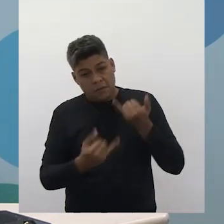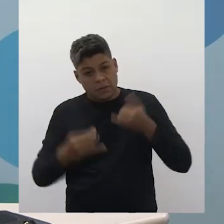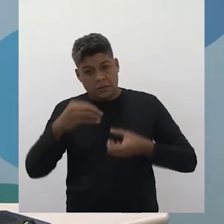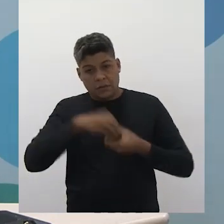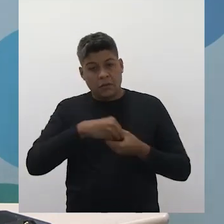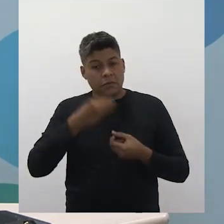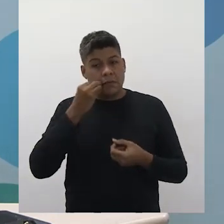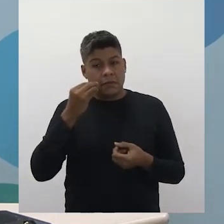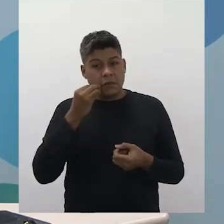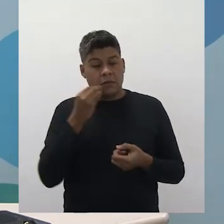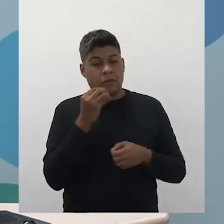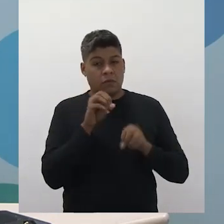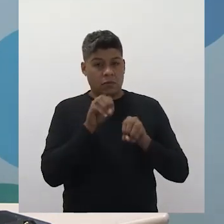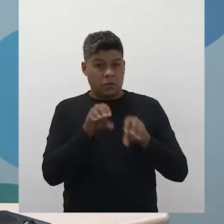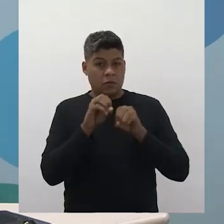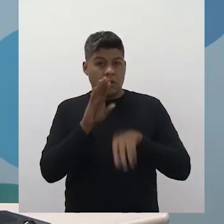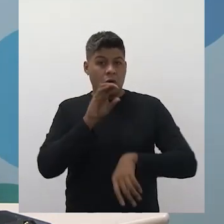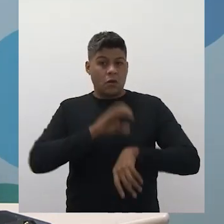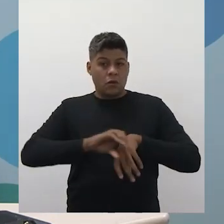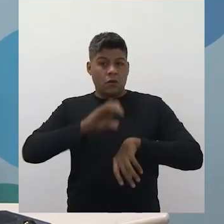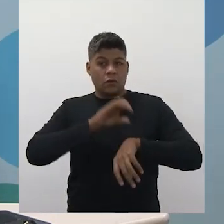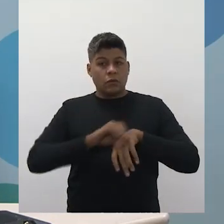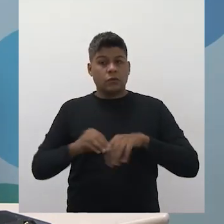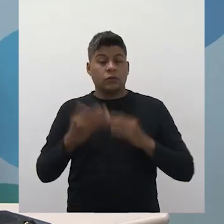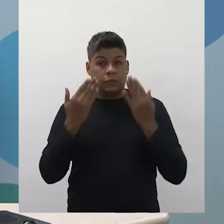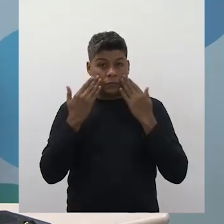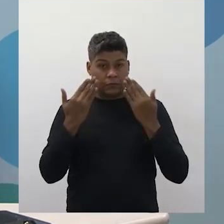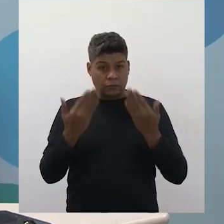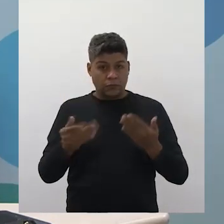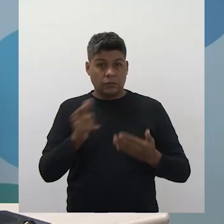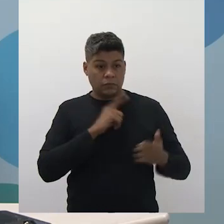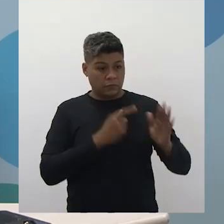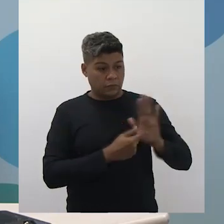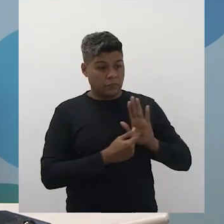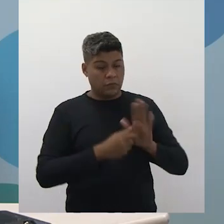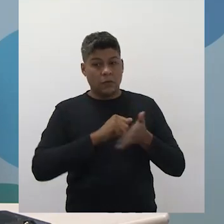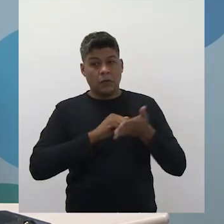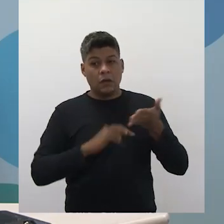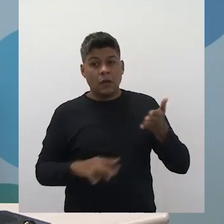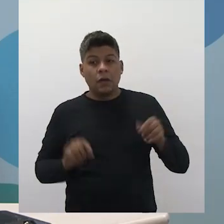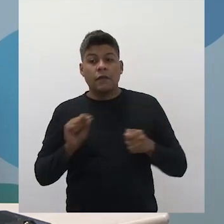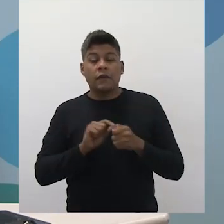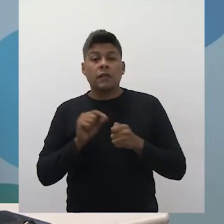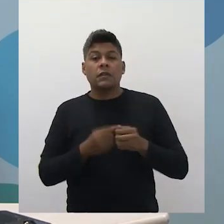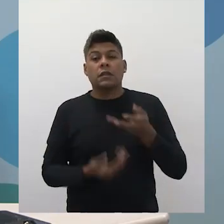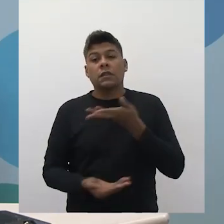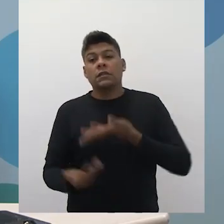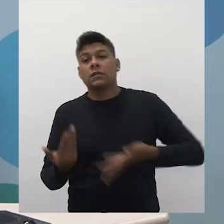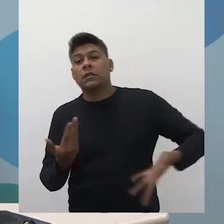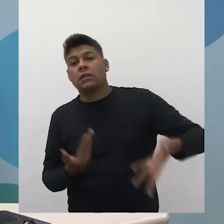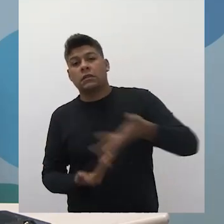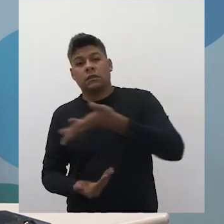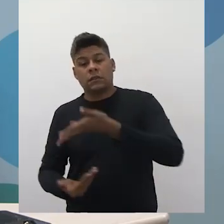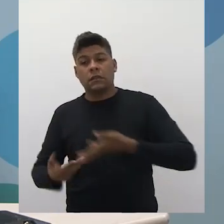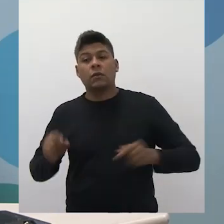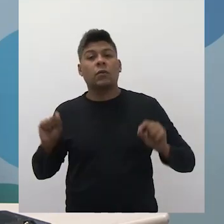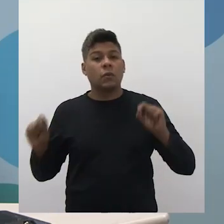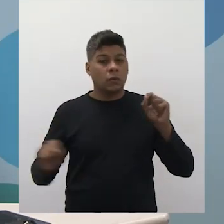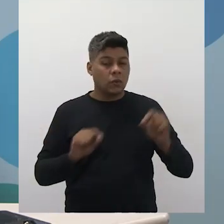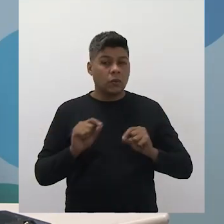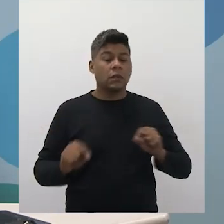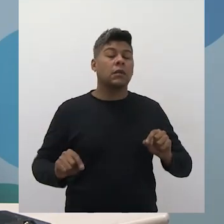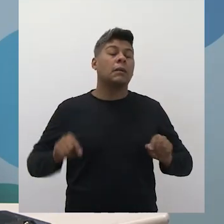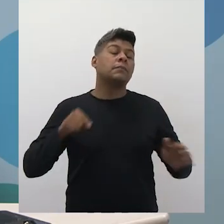perspectiva dessa nossa formação. Tá? Diante disso que nós destacamos nas atividades, nós vamos fazer uma interação, tá? Uma interação com o